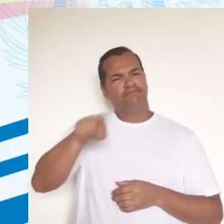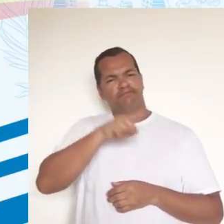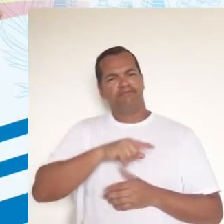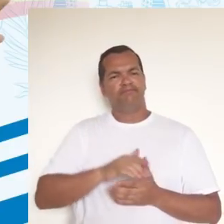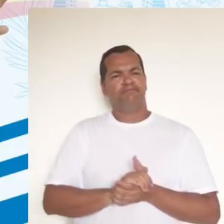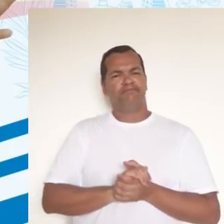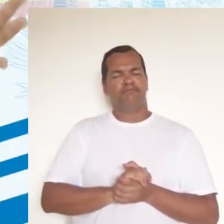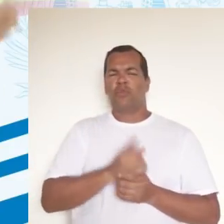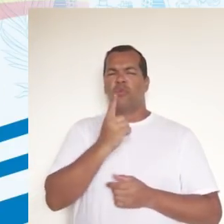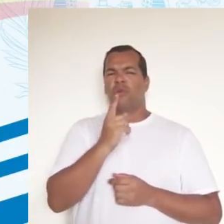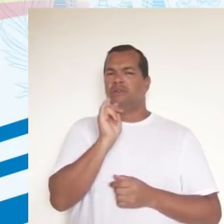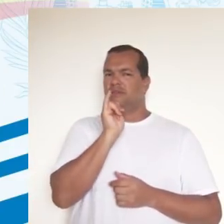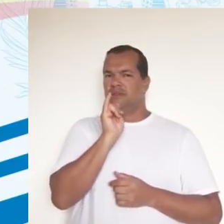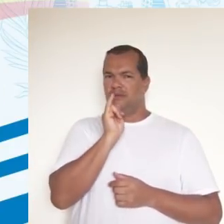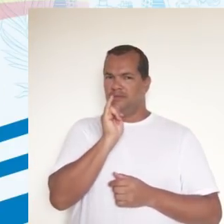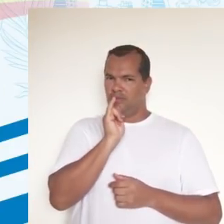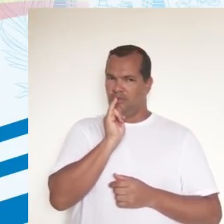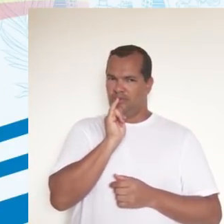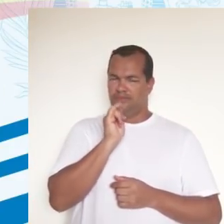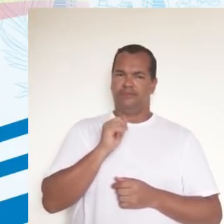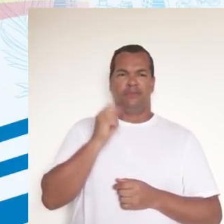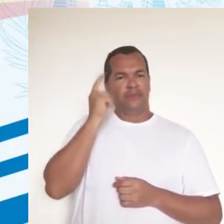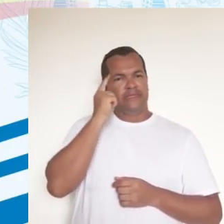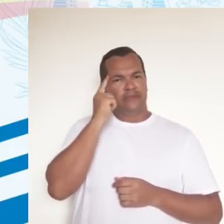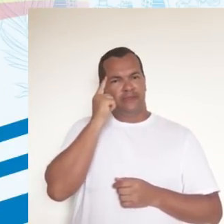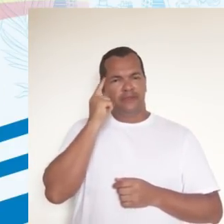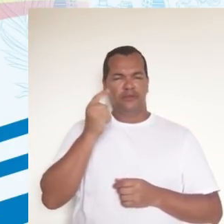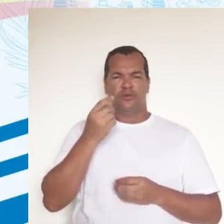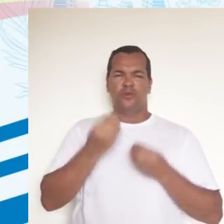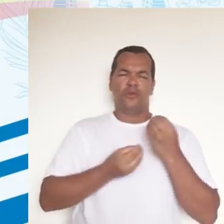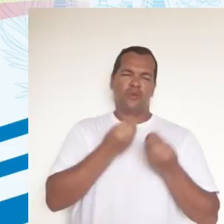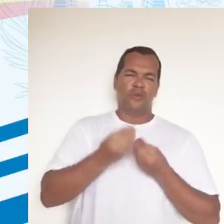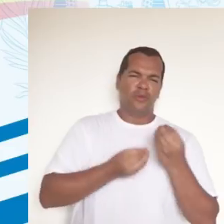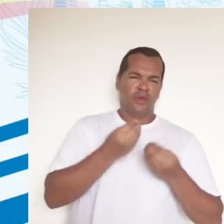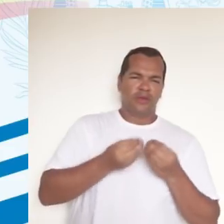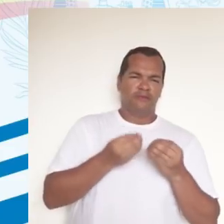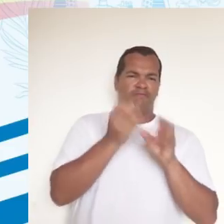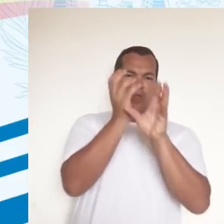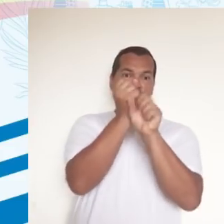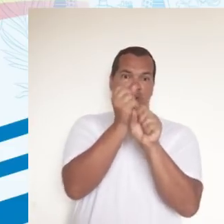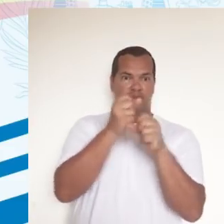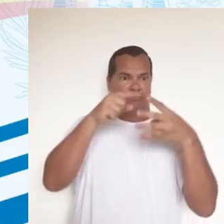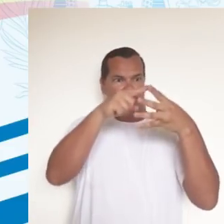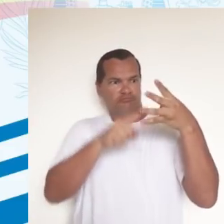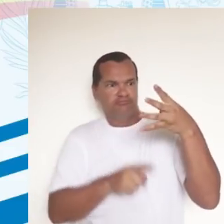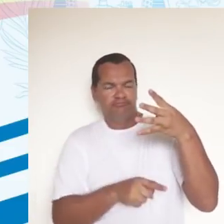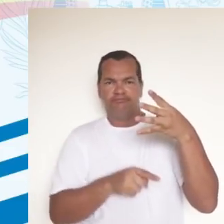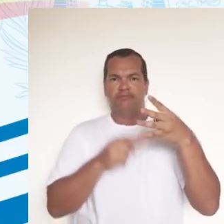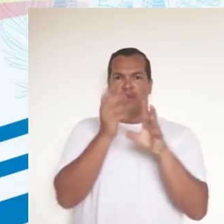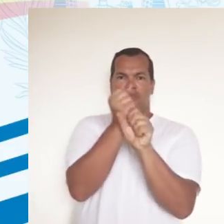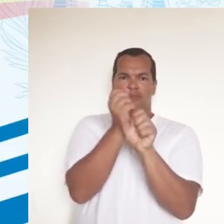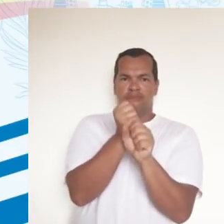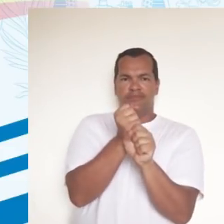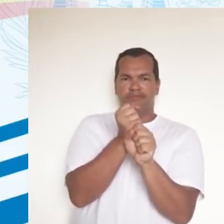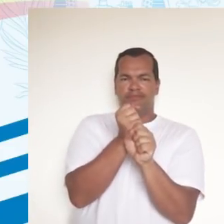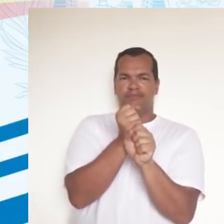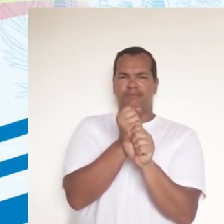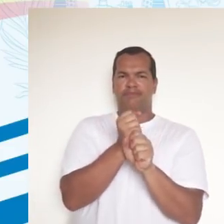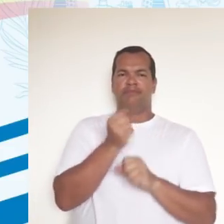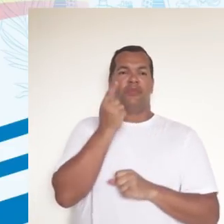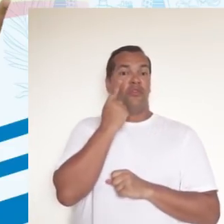você um exemplo, falando sobre a hierarquia das operações